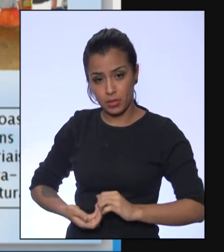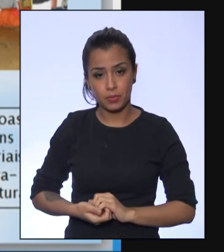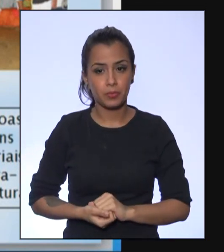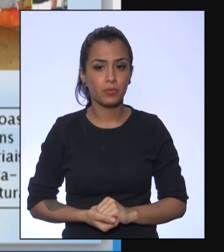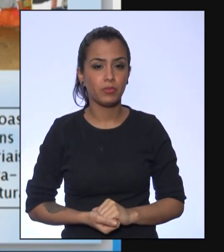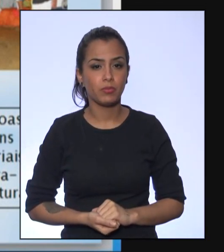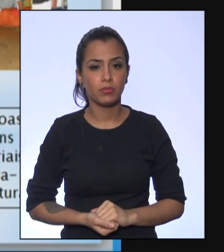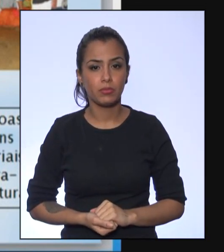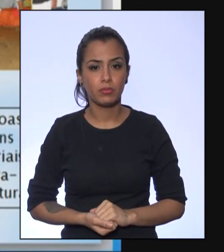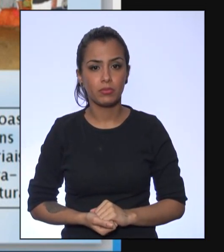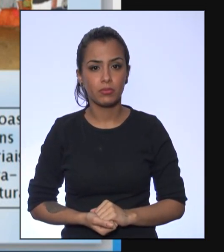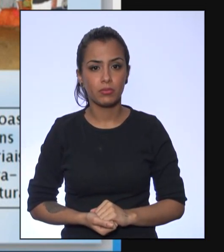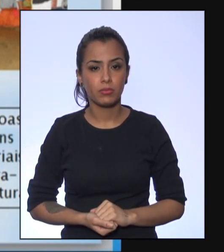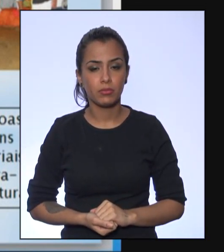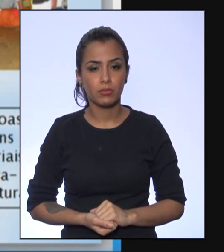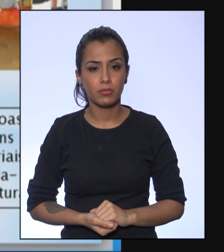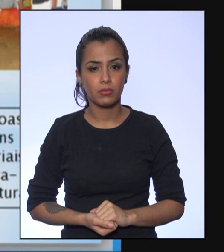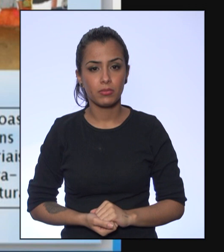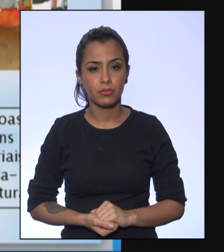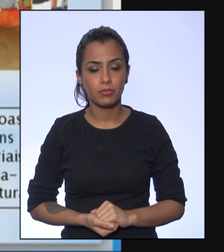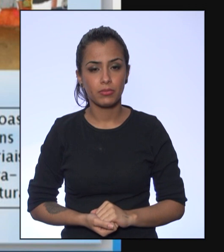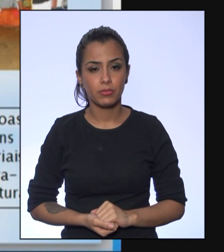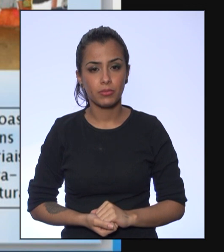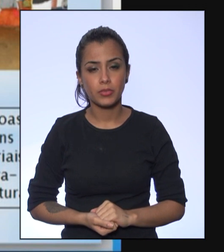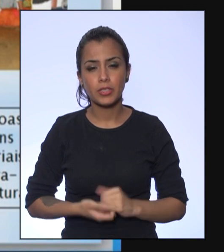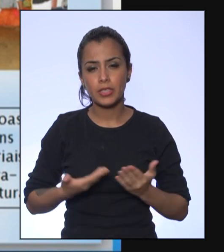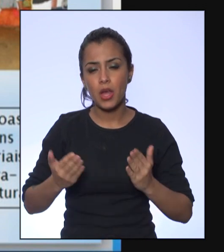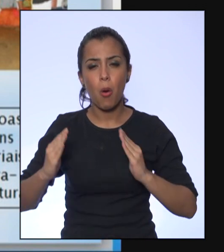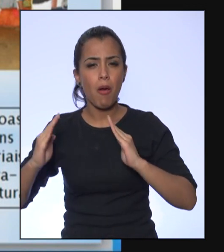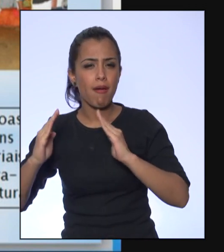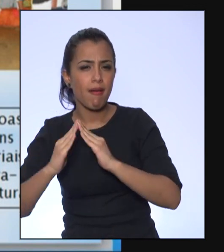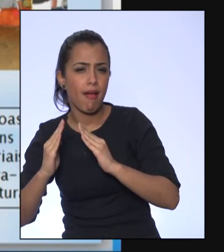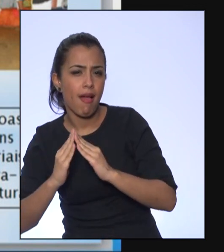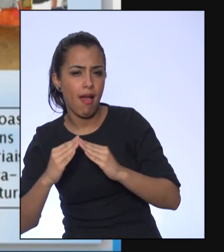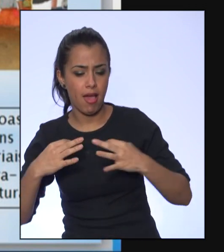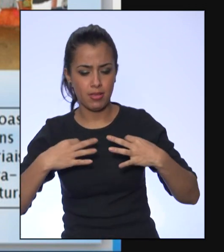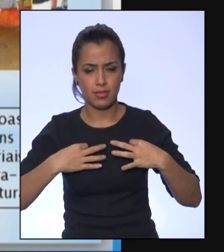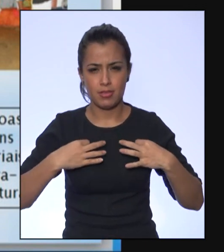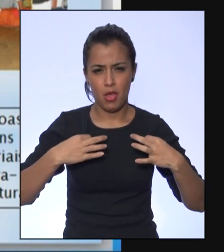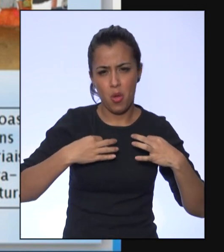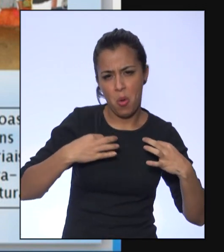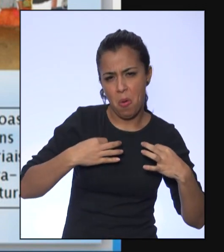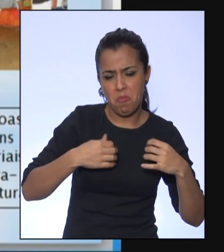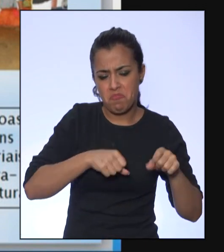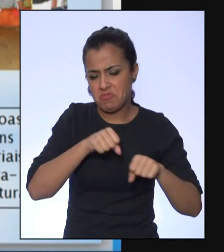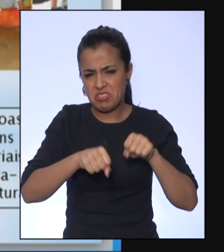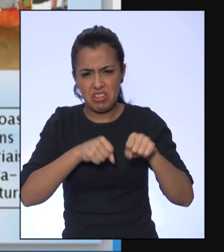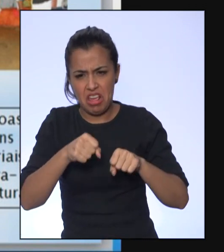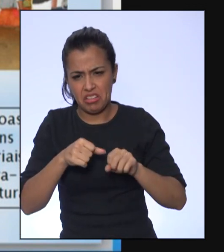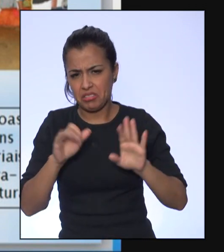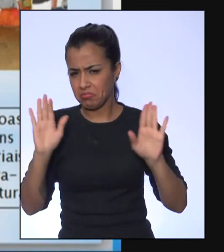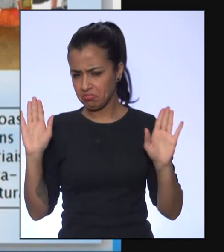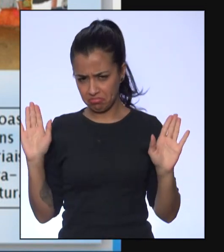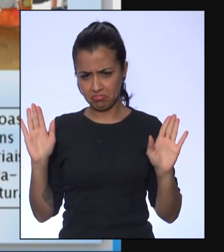nós temos, nossa casa, roupas, automóvel, bicicleta, sei lá,